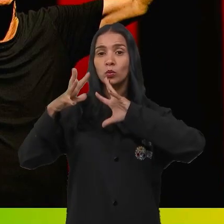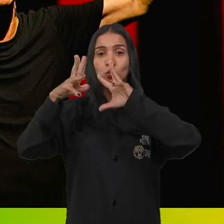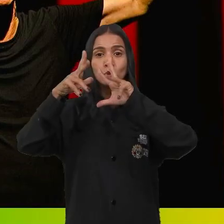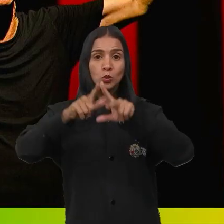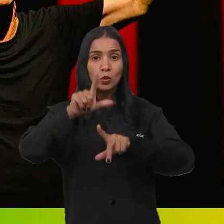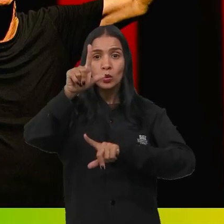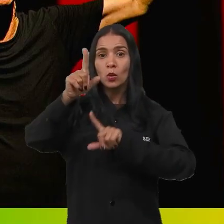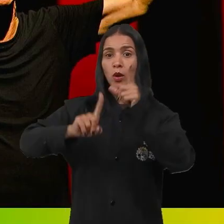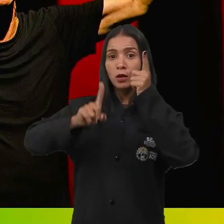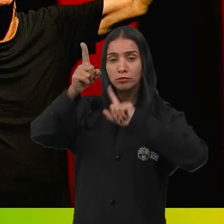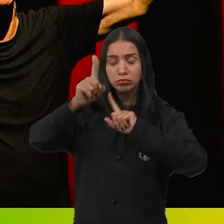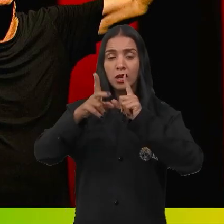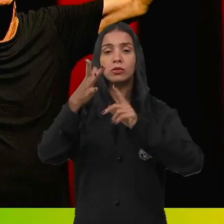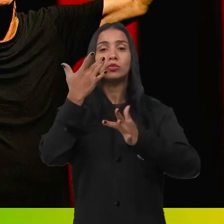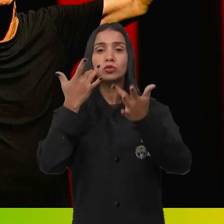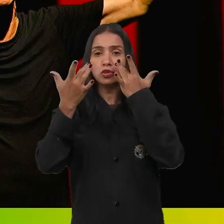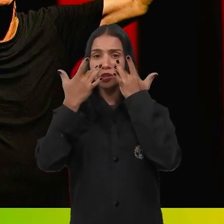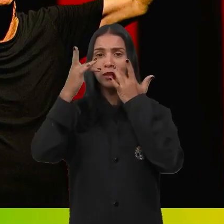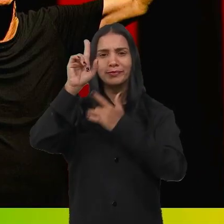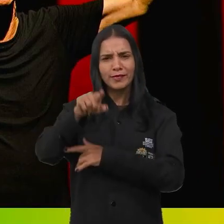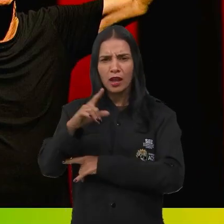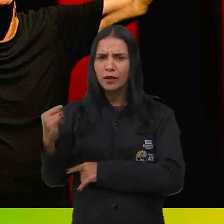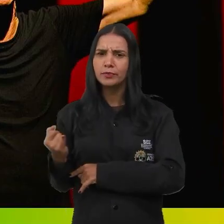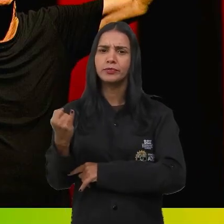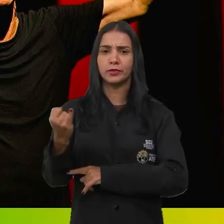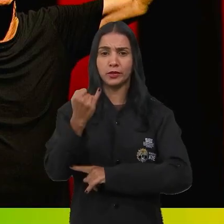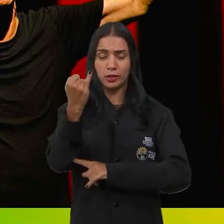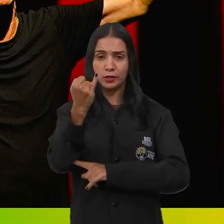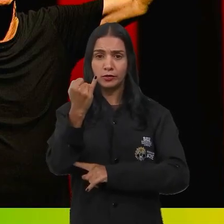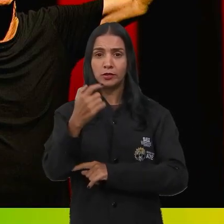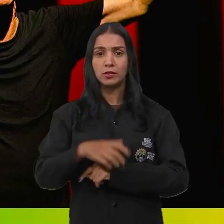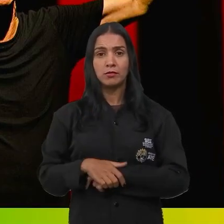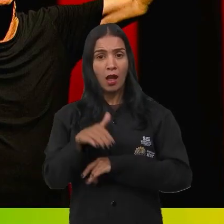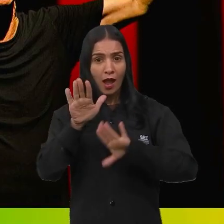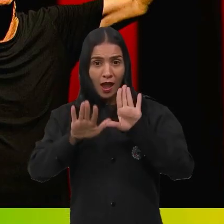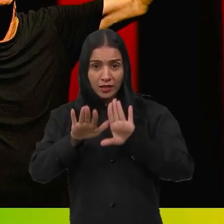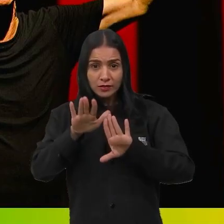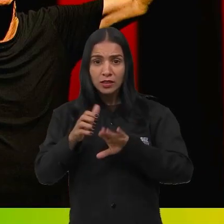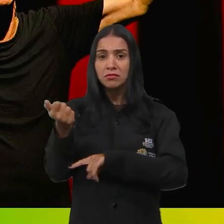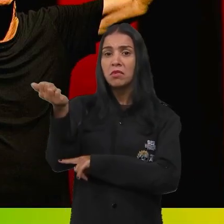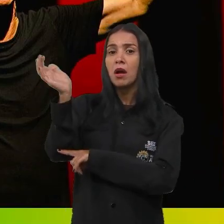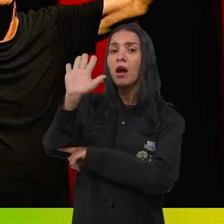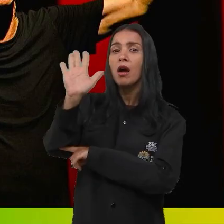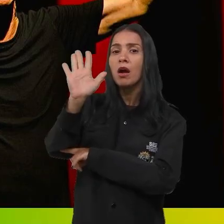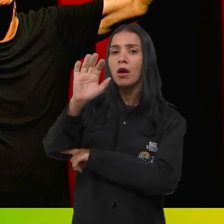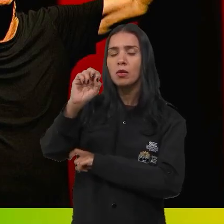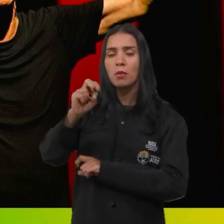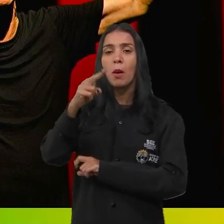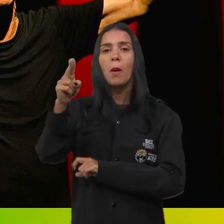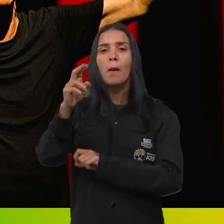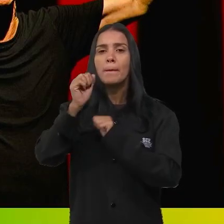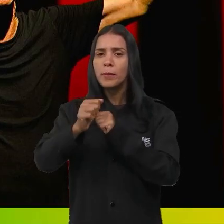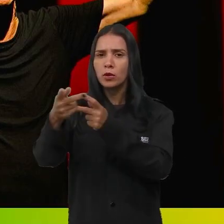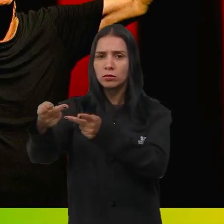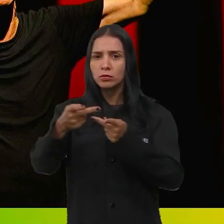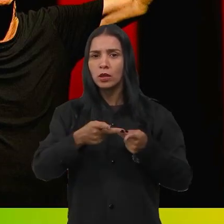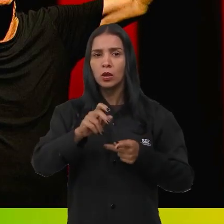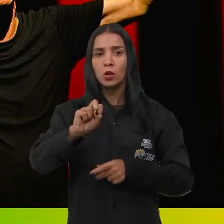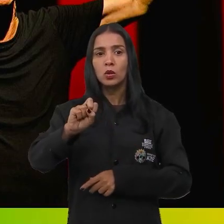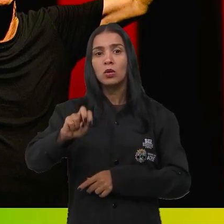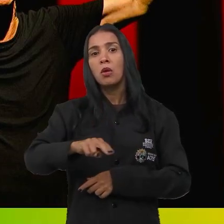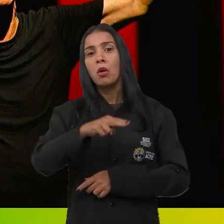gestos são extremamente importantes. Um aceno pode ser um convite, enquanto os punhos